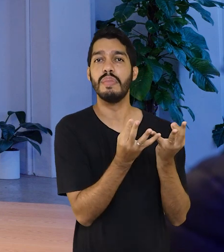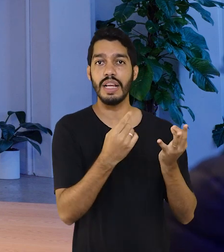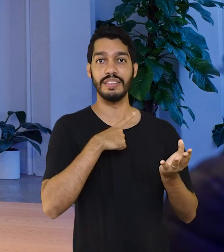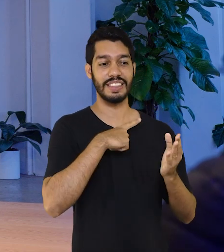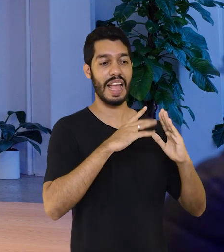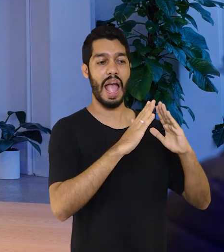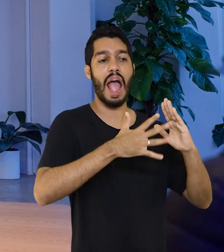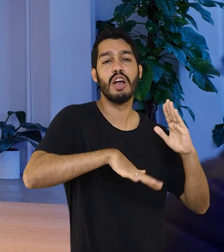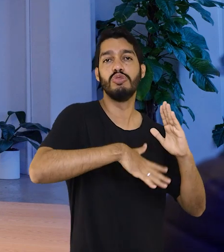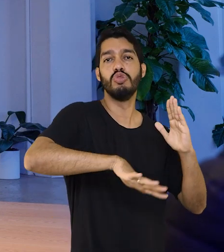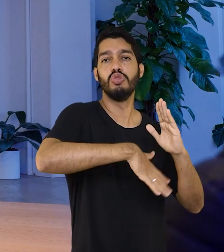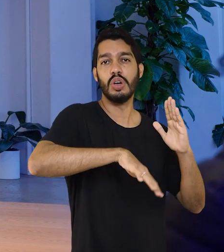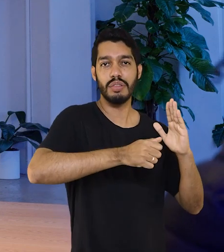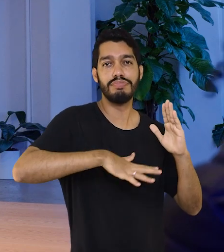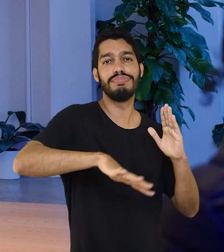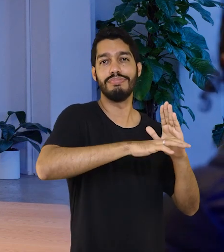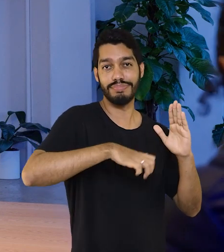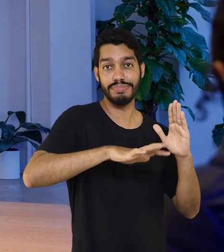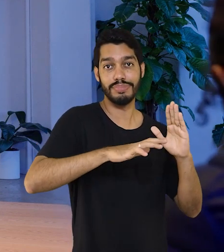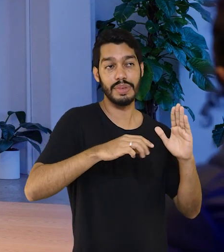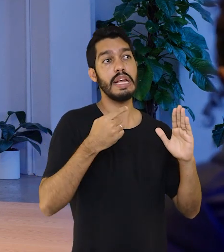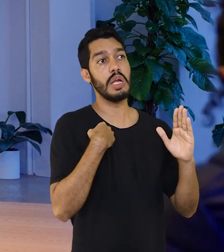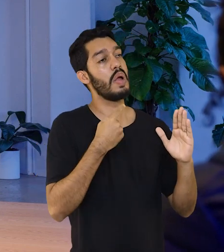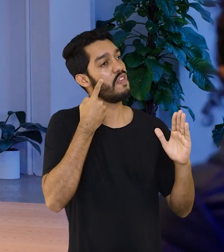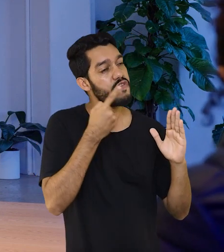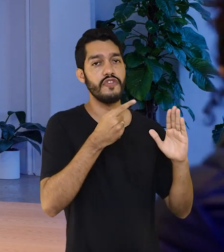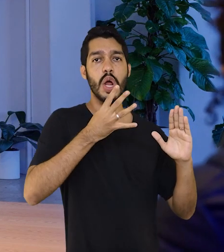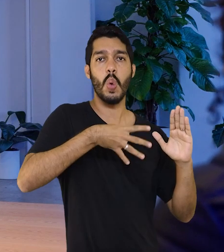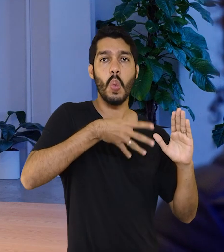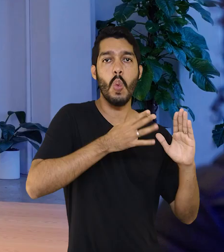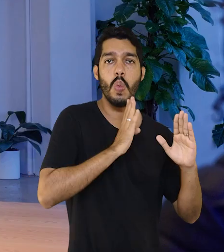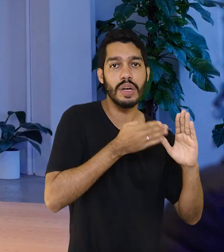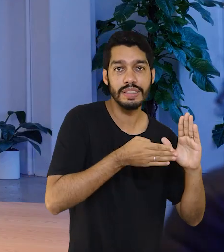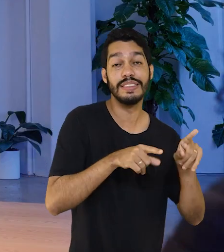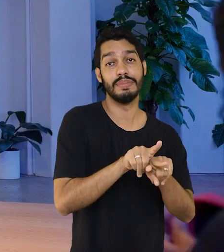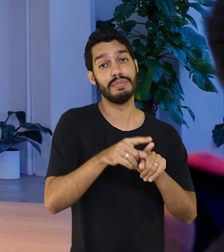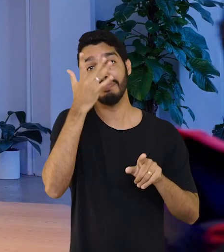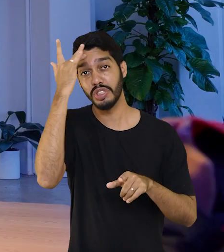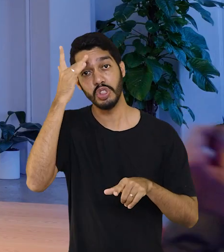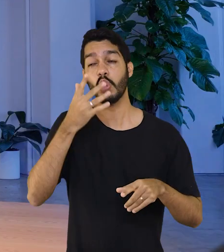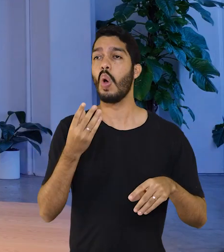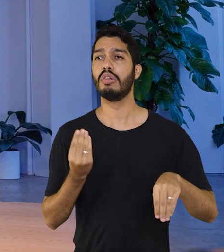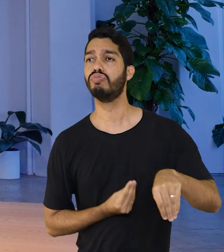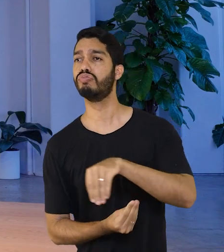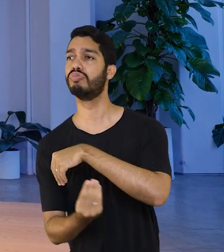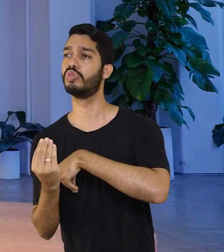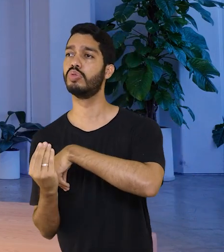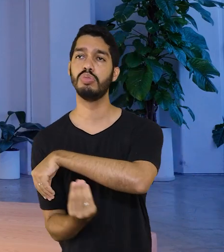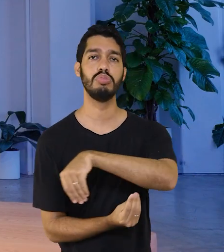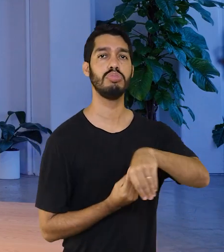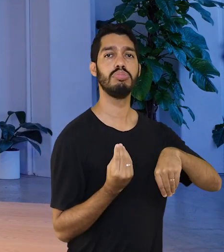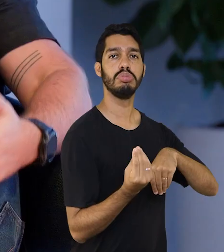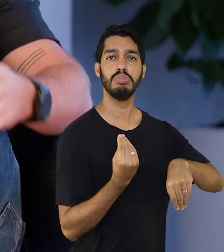monte de gente na família que é espírita, e quando a gente vai, eu vou fundo, enfim. Então, as pessoas, elas navegam por diferentes universos com muito